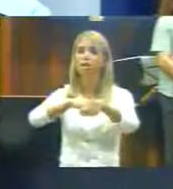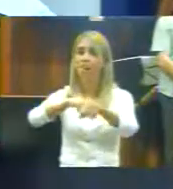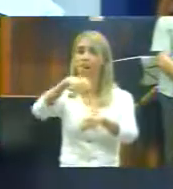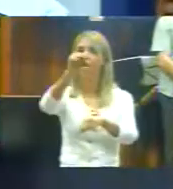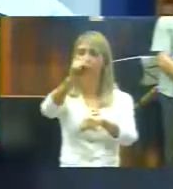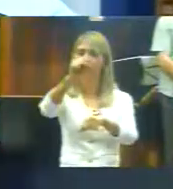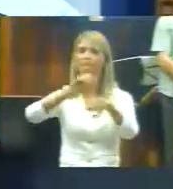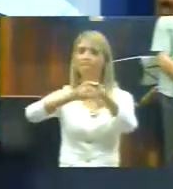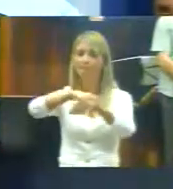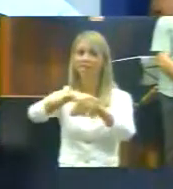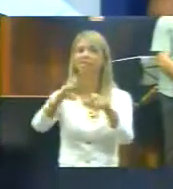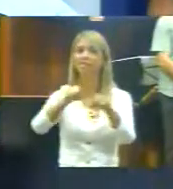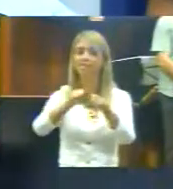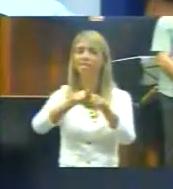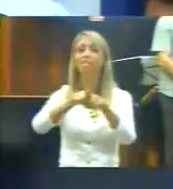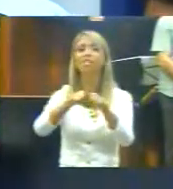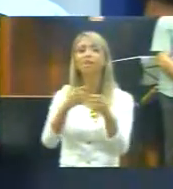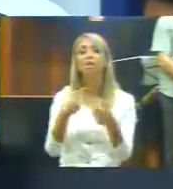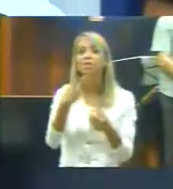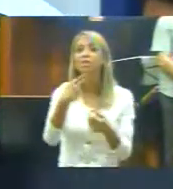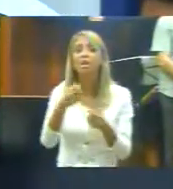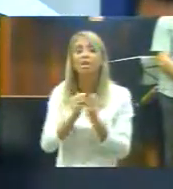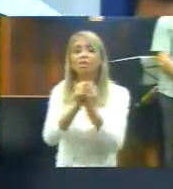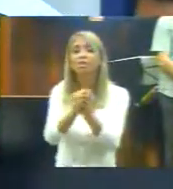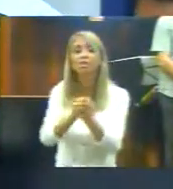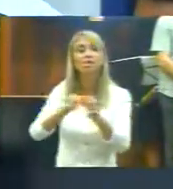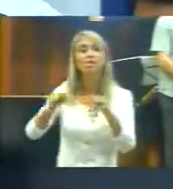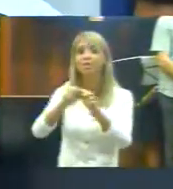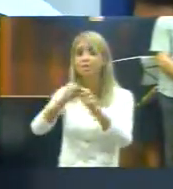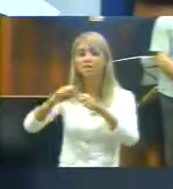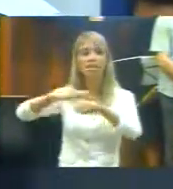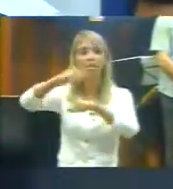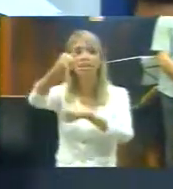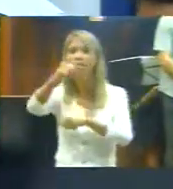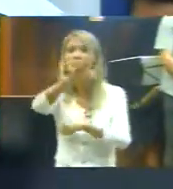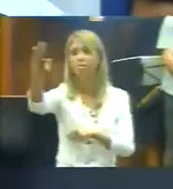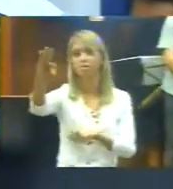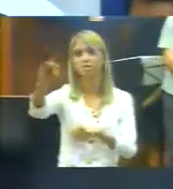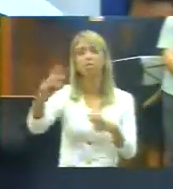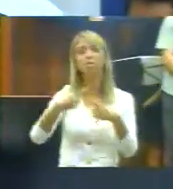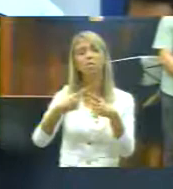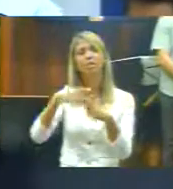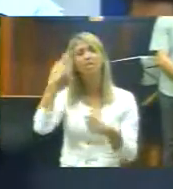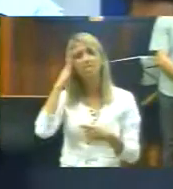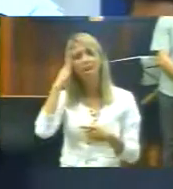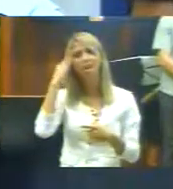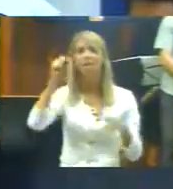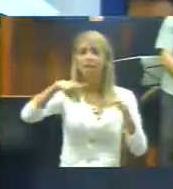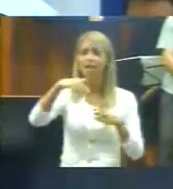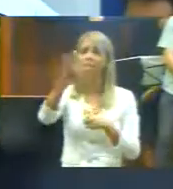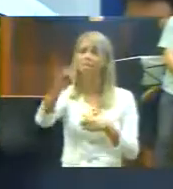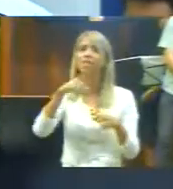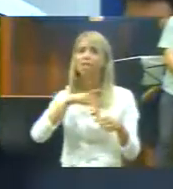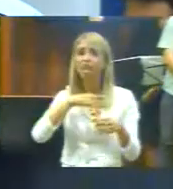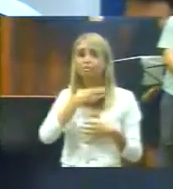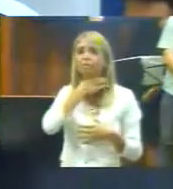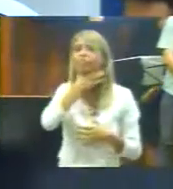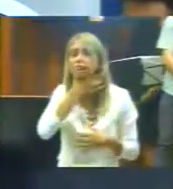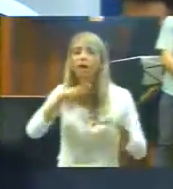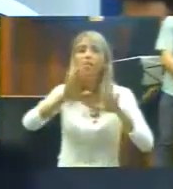aparecer, para poder fazer junto a melhoria da nossa cidade. Porque a gente sabe que Cabo Frio está passando por uma famosa crise, mas que